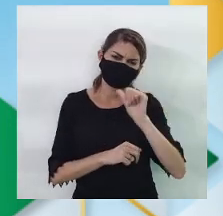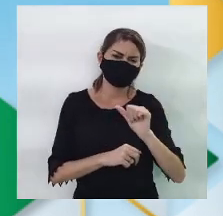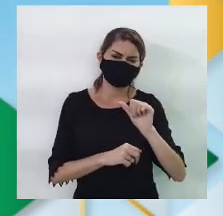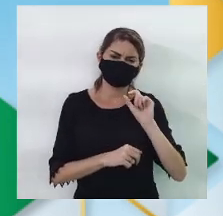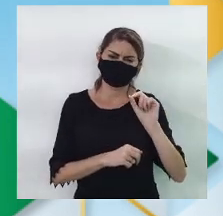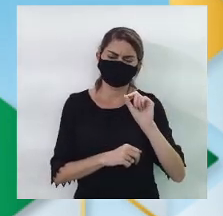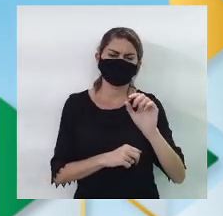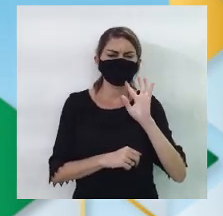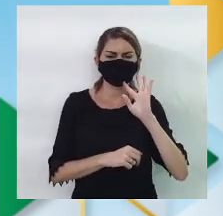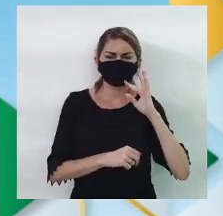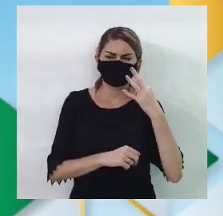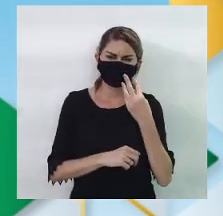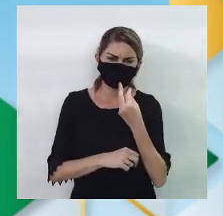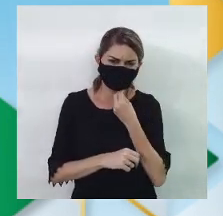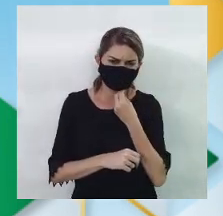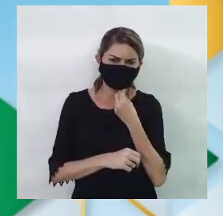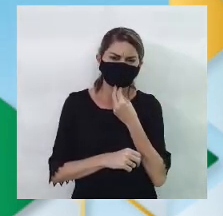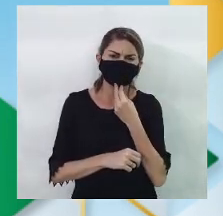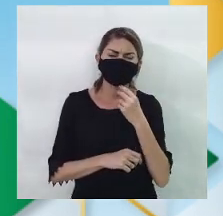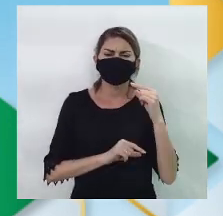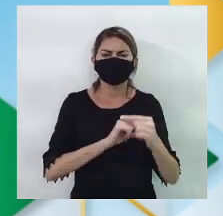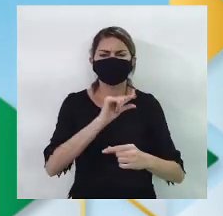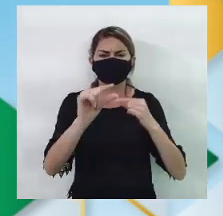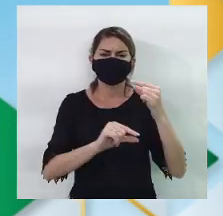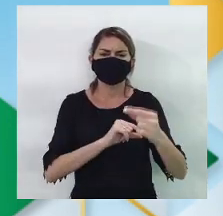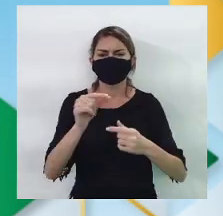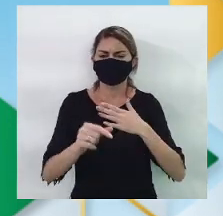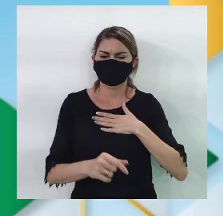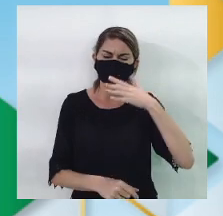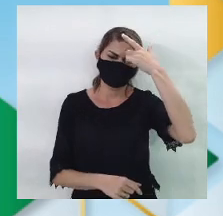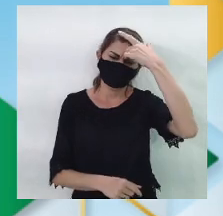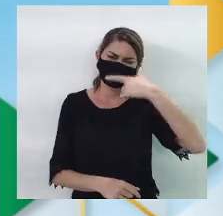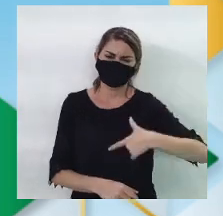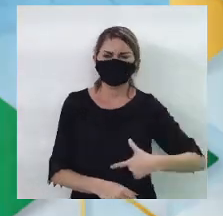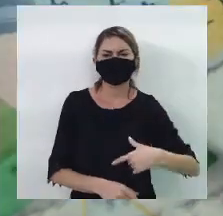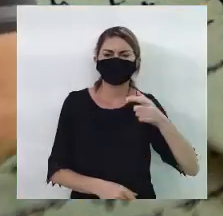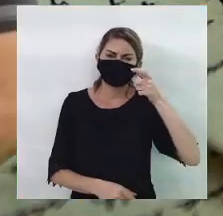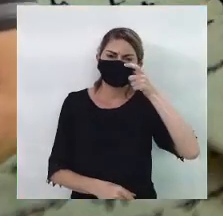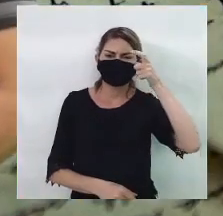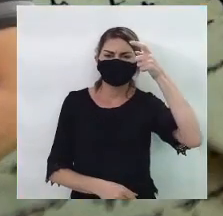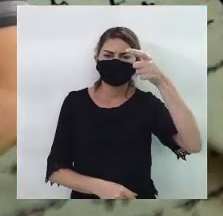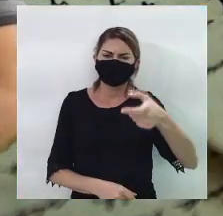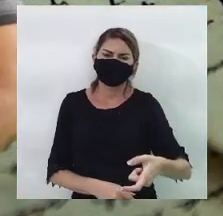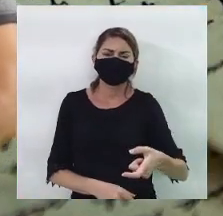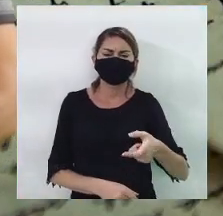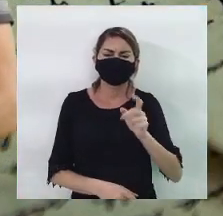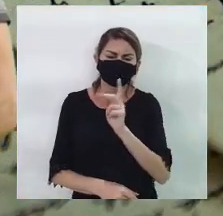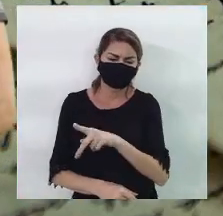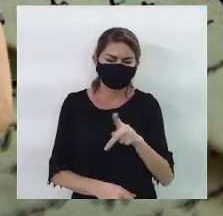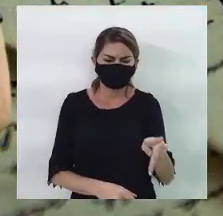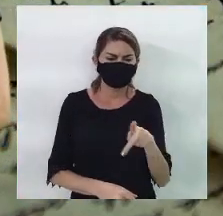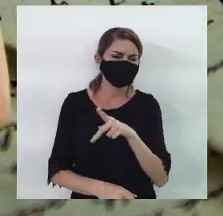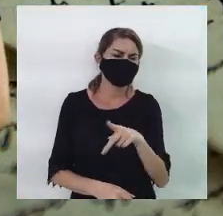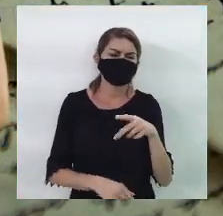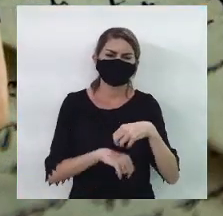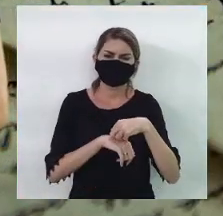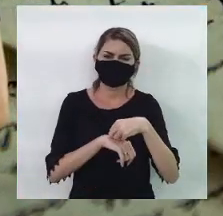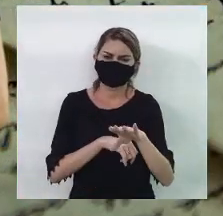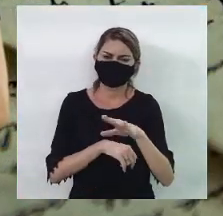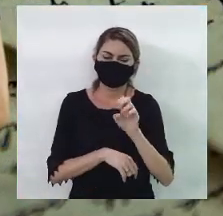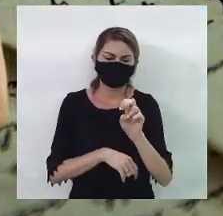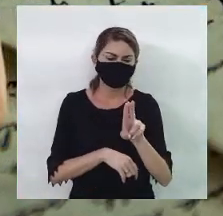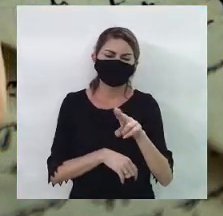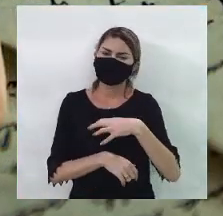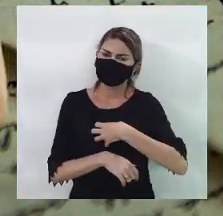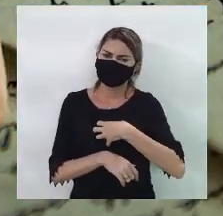se reconhecem um pouco em minhas personagens. O interessante é que quando a professora Luzilar coloca isso, eu